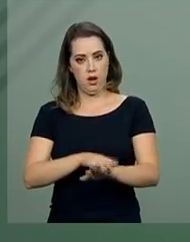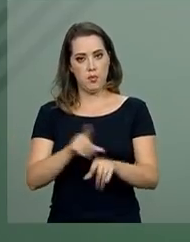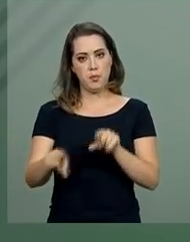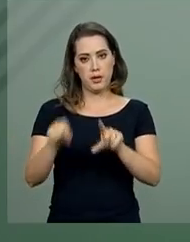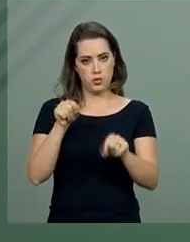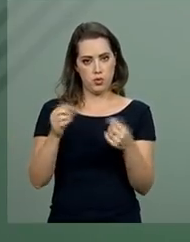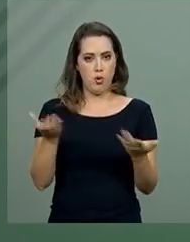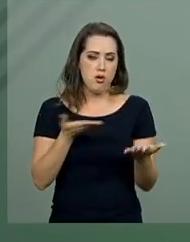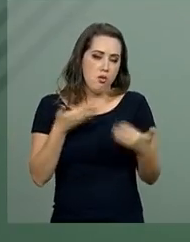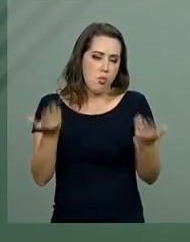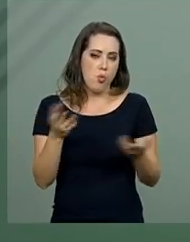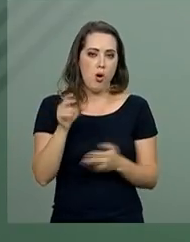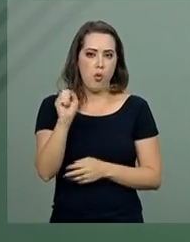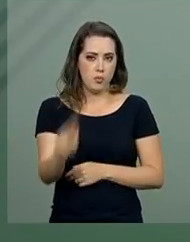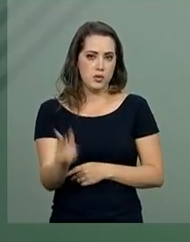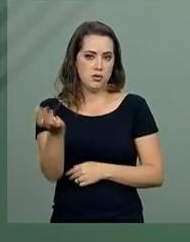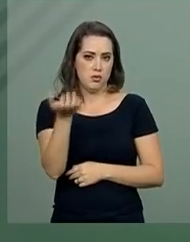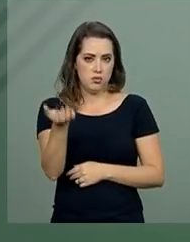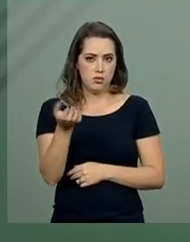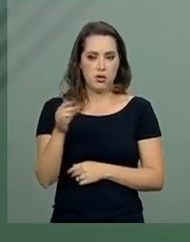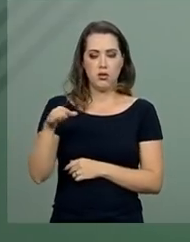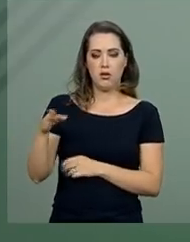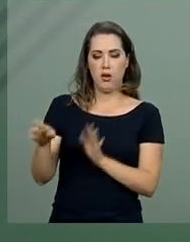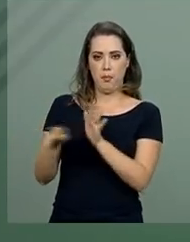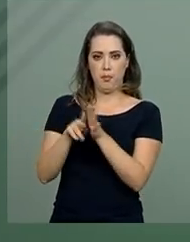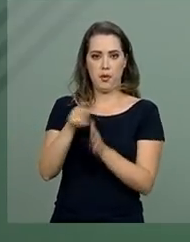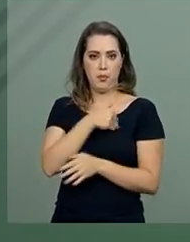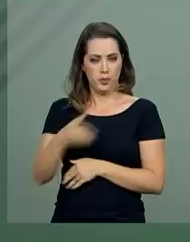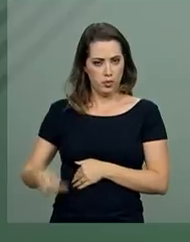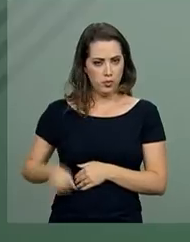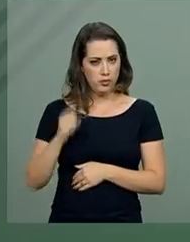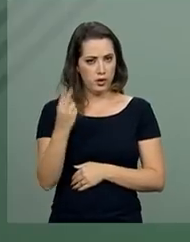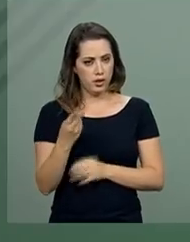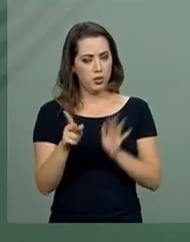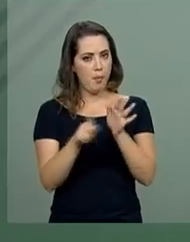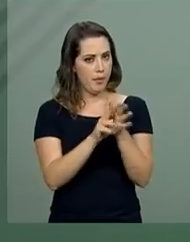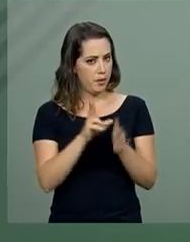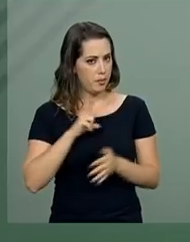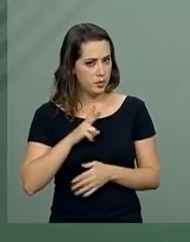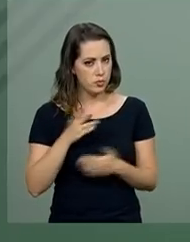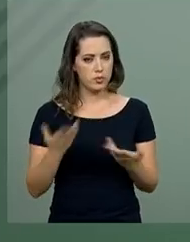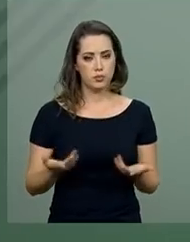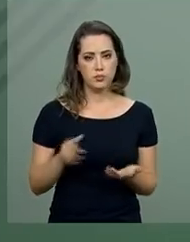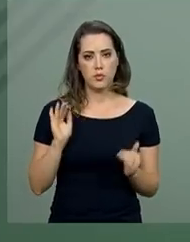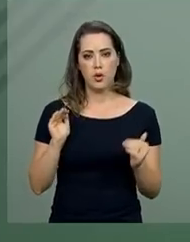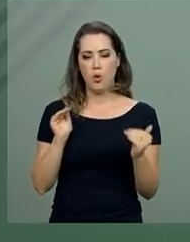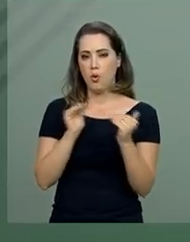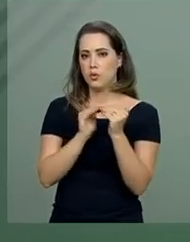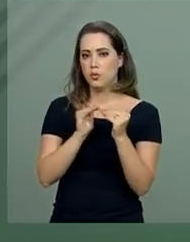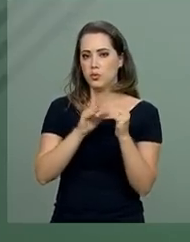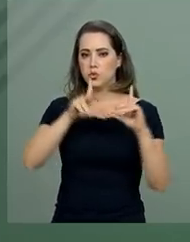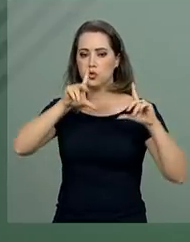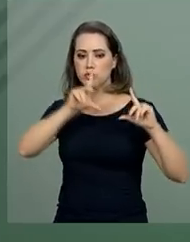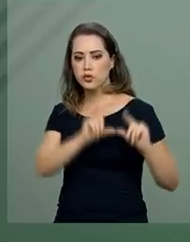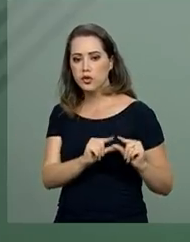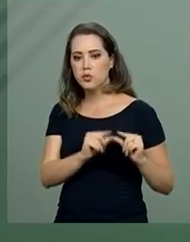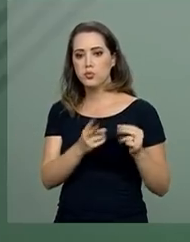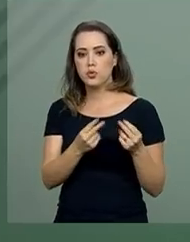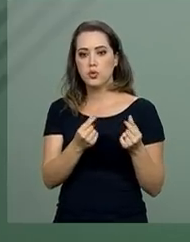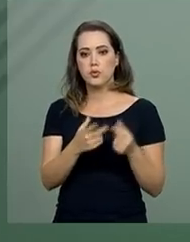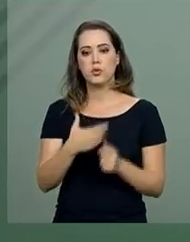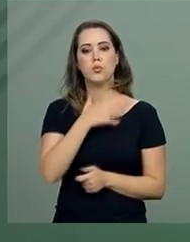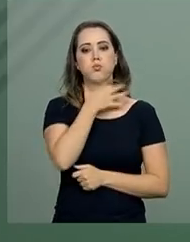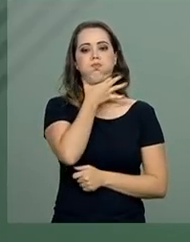hoje ditamos vai no sentido de desonerar o orçamento público em relação à previdência